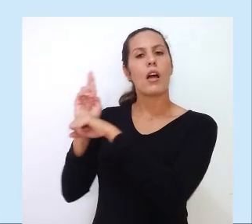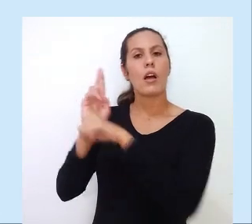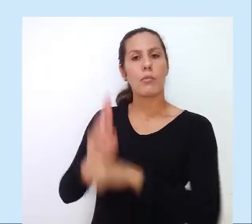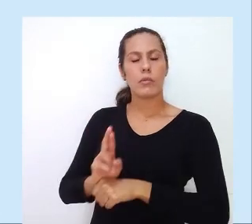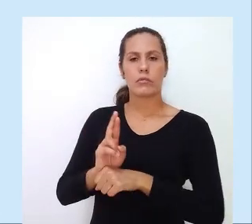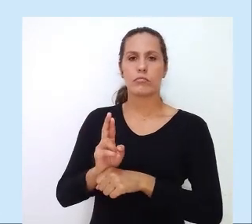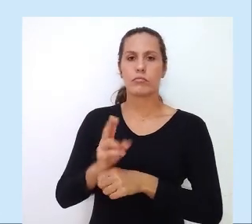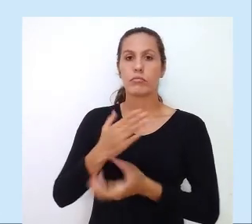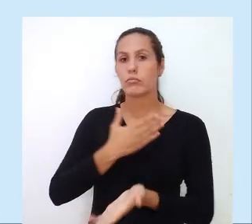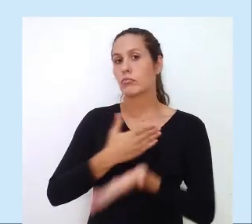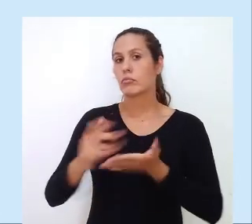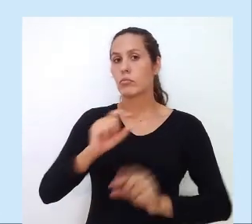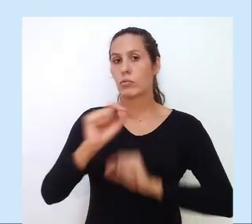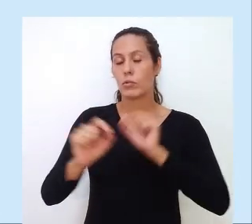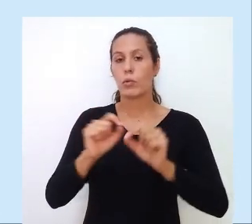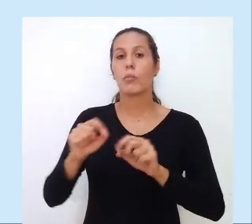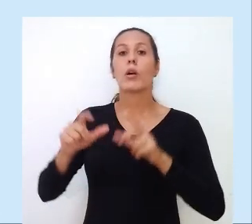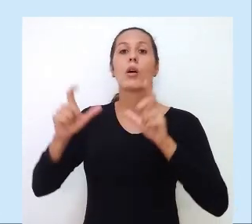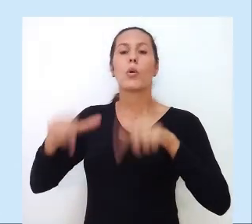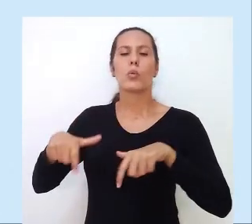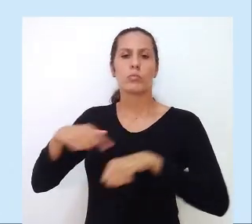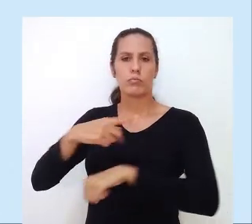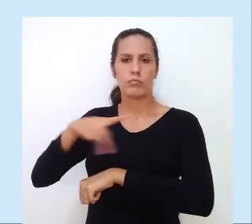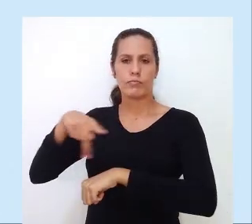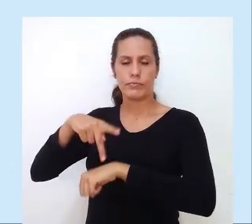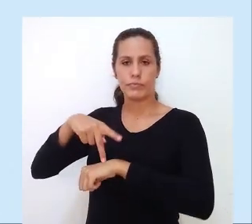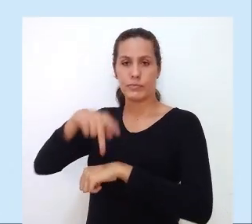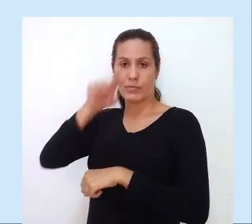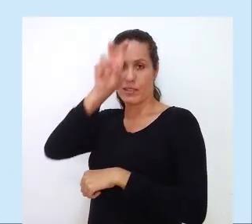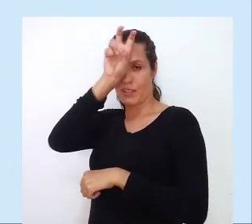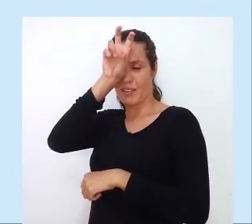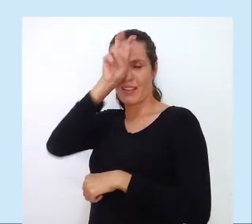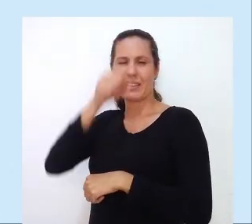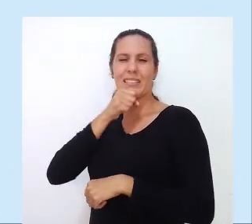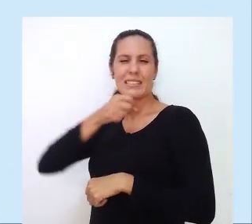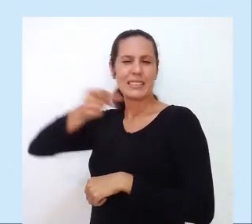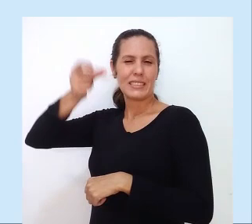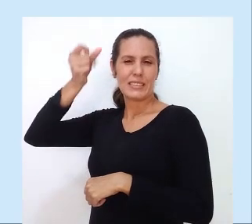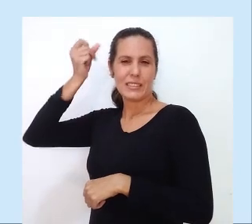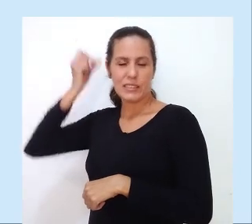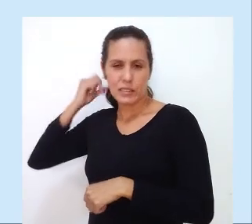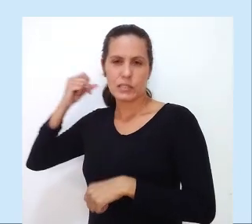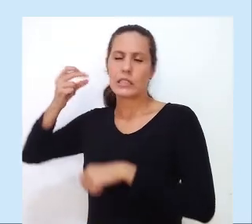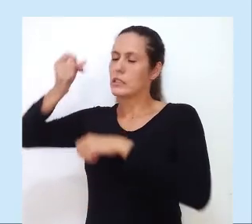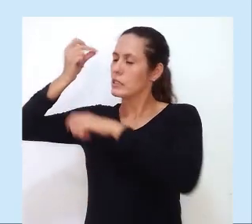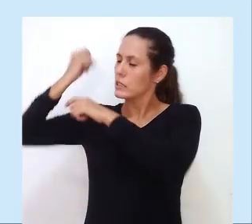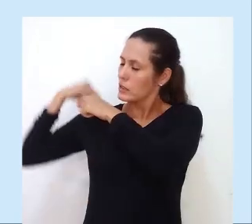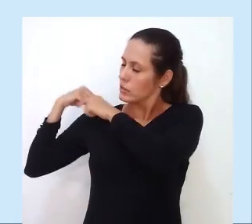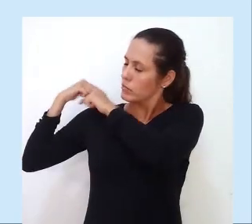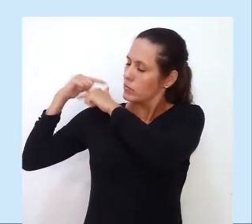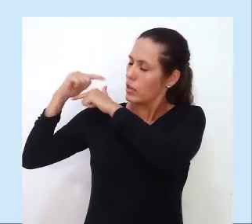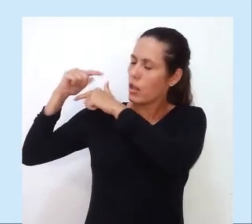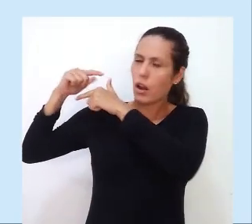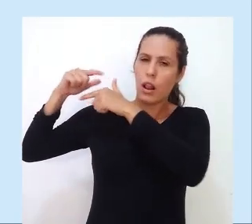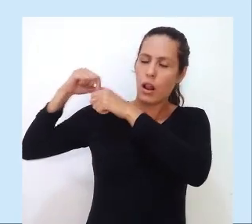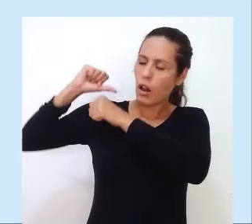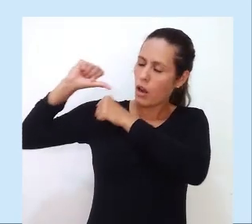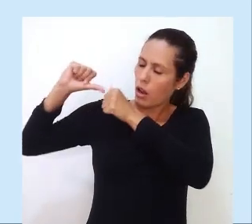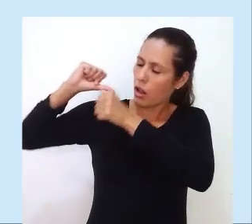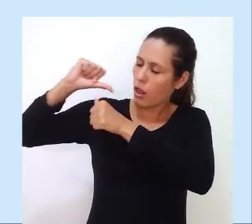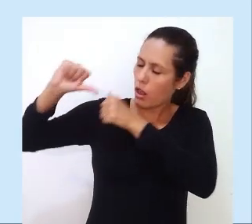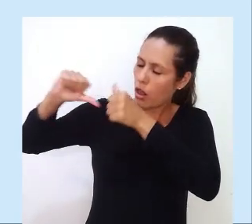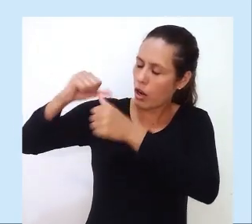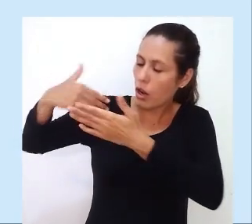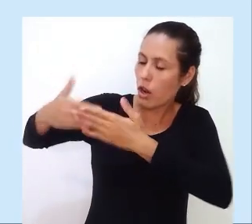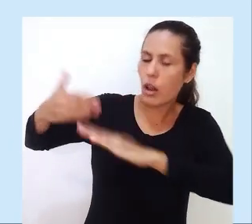teatral, elas começam a existir na Grécia Antiga e elas vão se desenvolvendo e se modernizando durante toda a história da